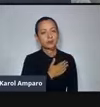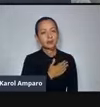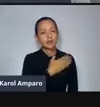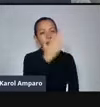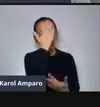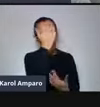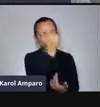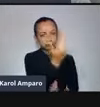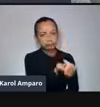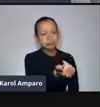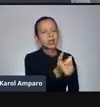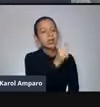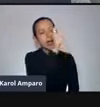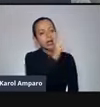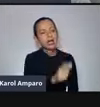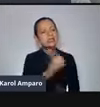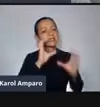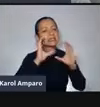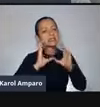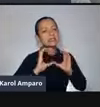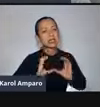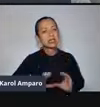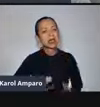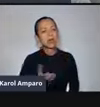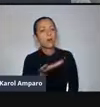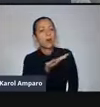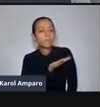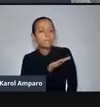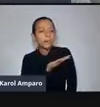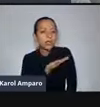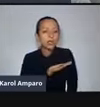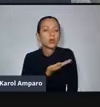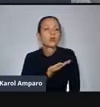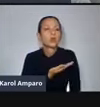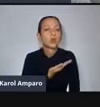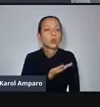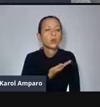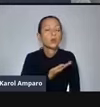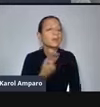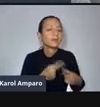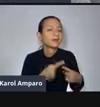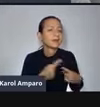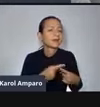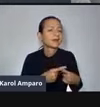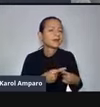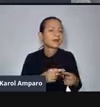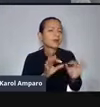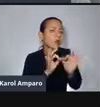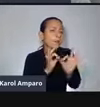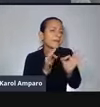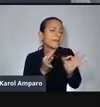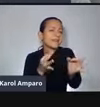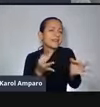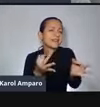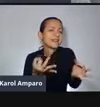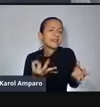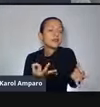cidadão, o amigo, tá? Que dentro da sua humildade sempre procurou